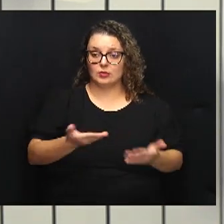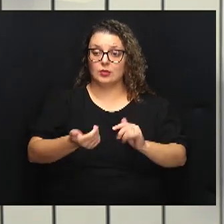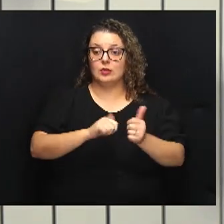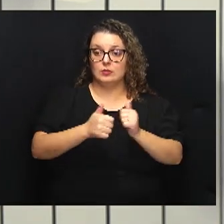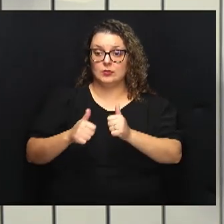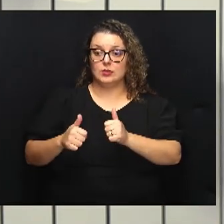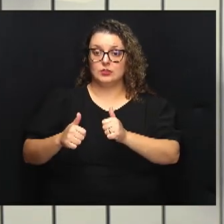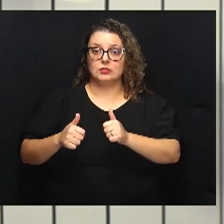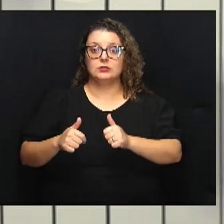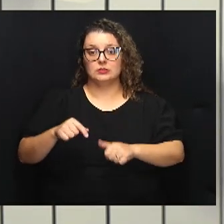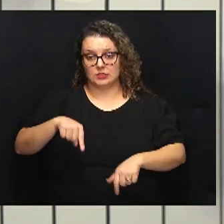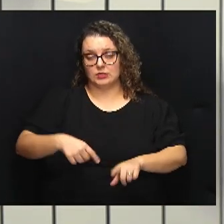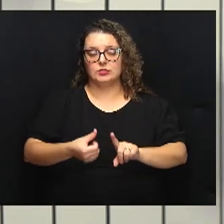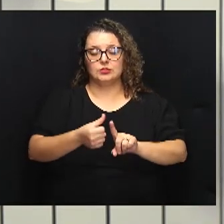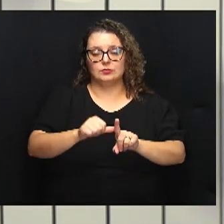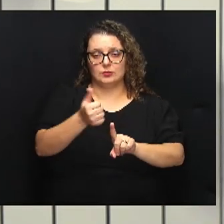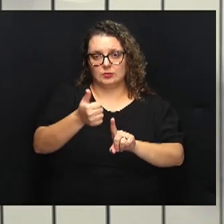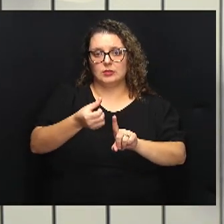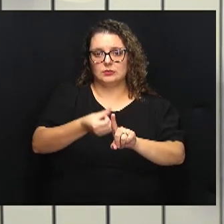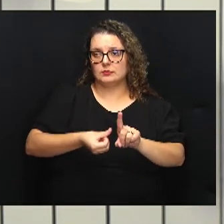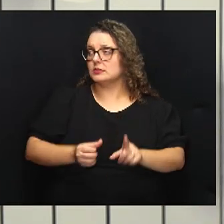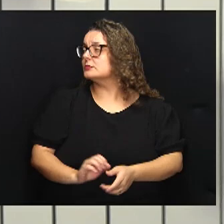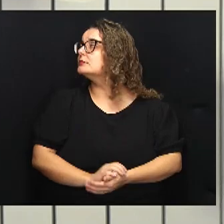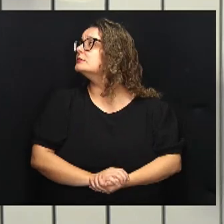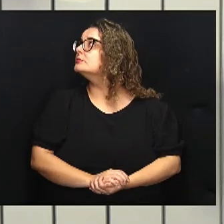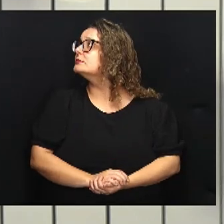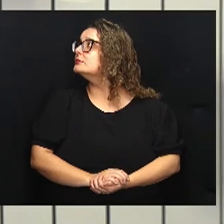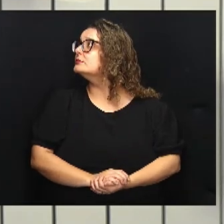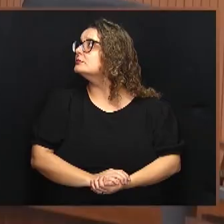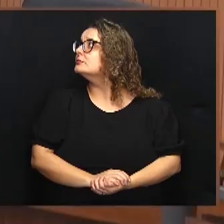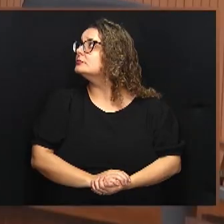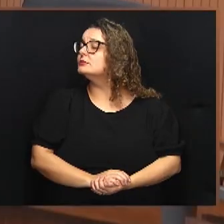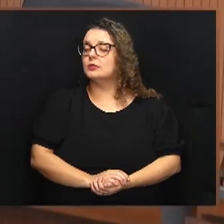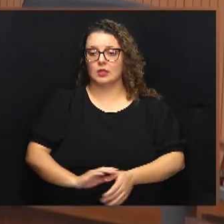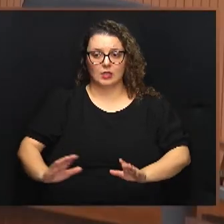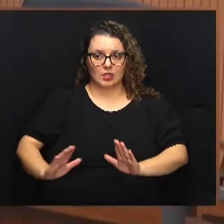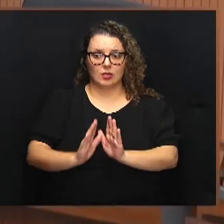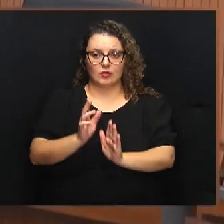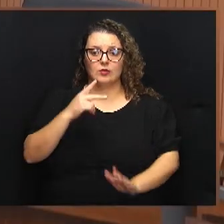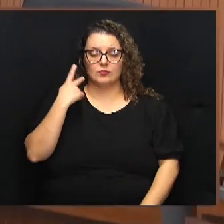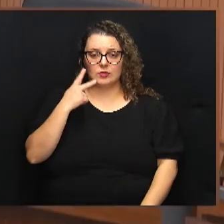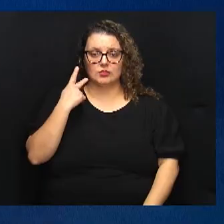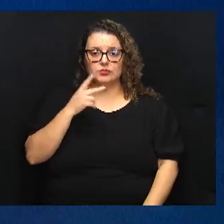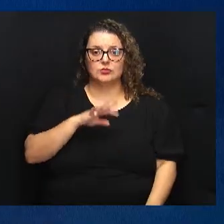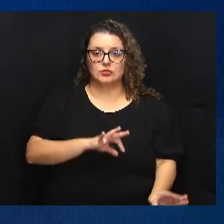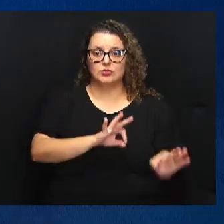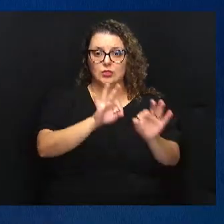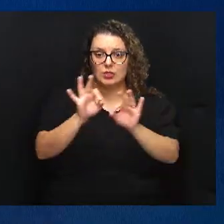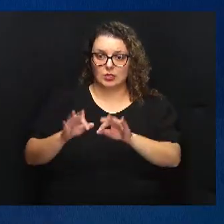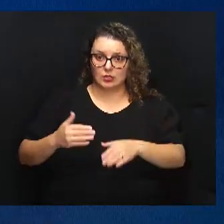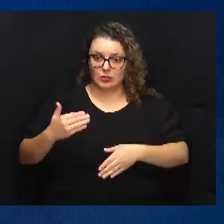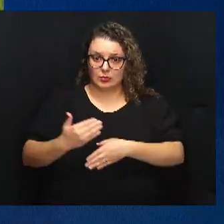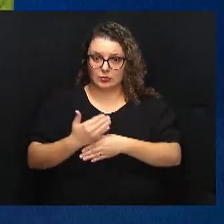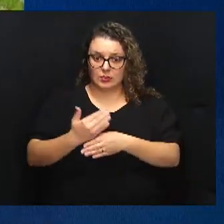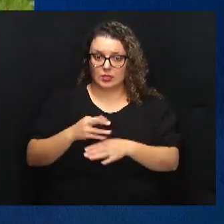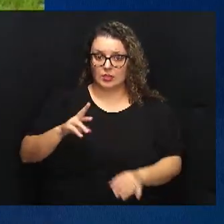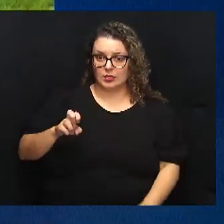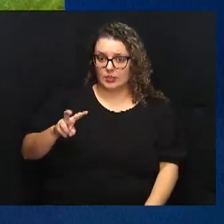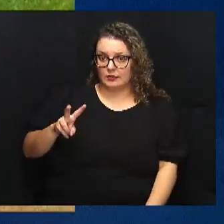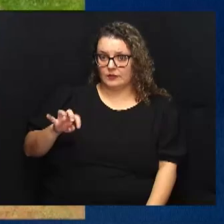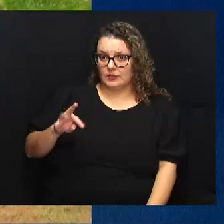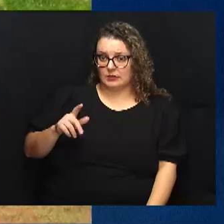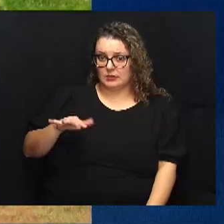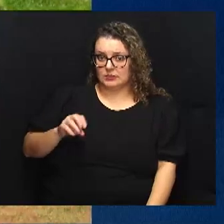trabalhos neste primeiro semestre. A frente parlamentar que acompanha as obras de revitalização